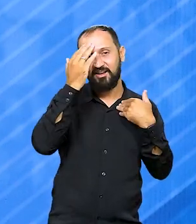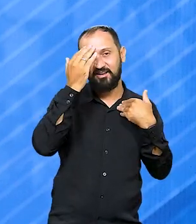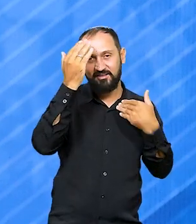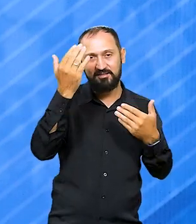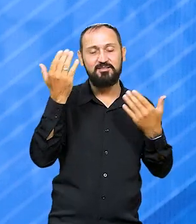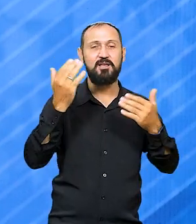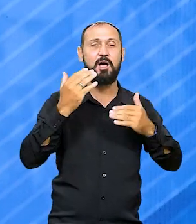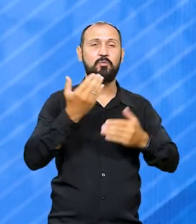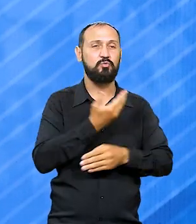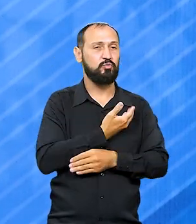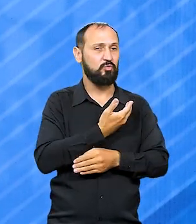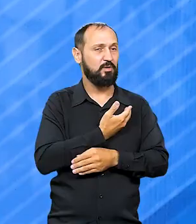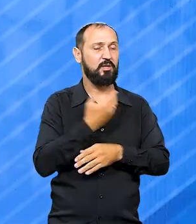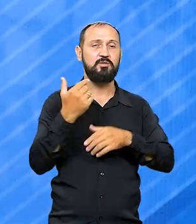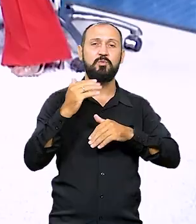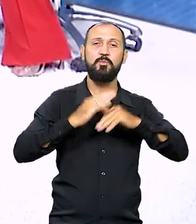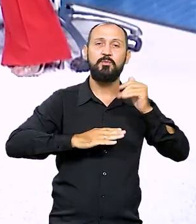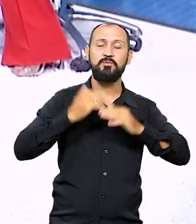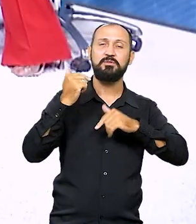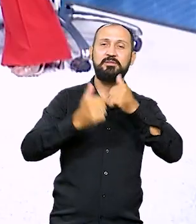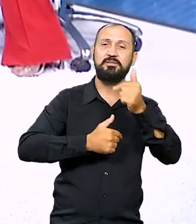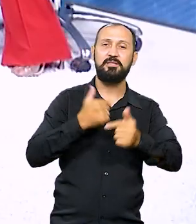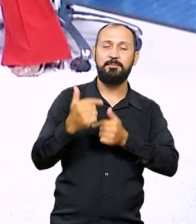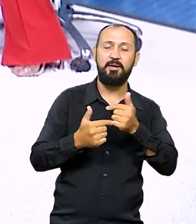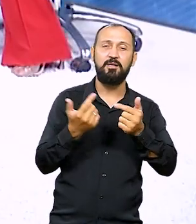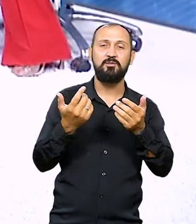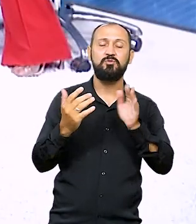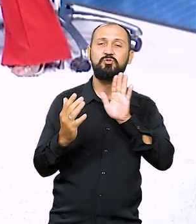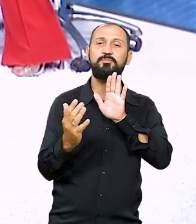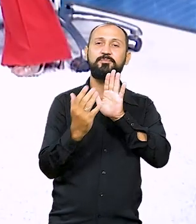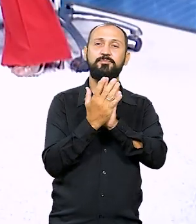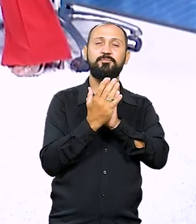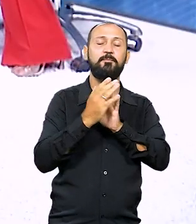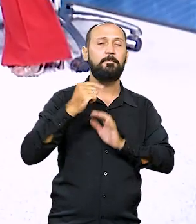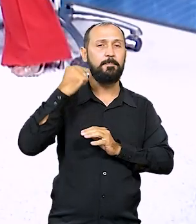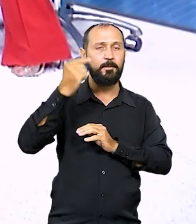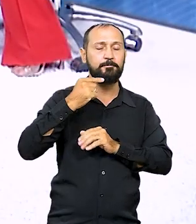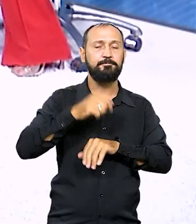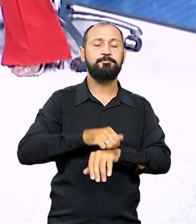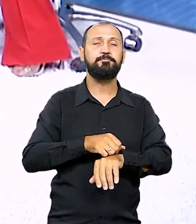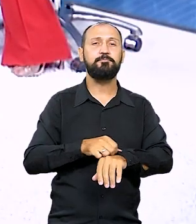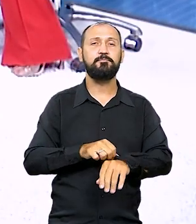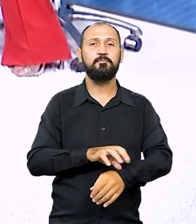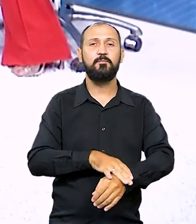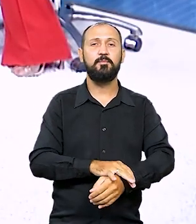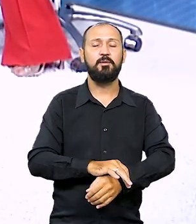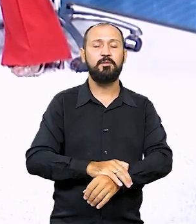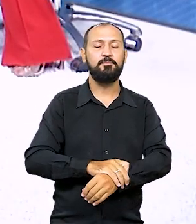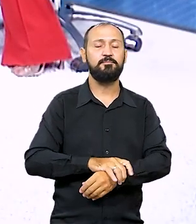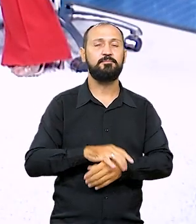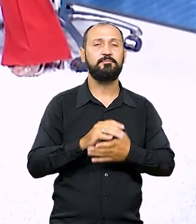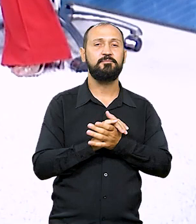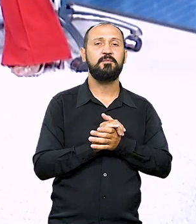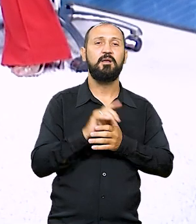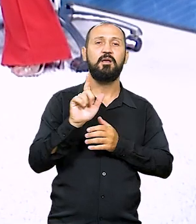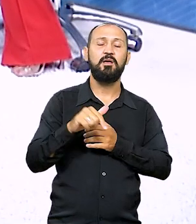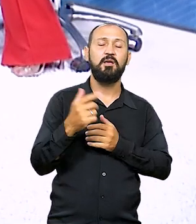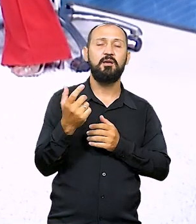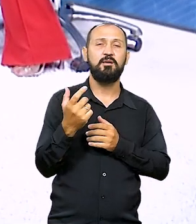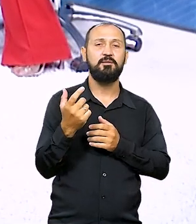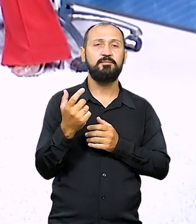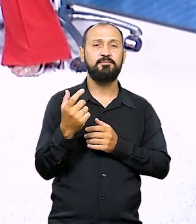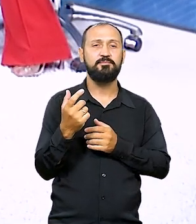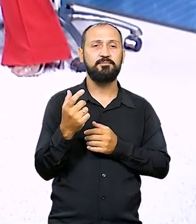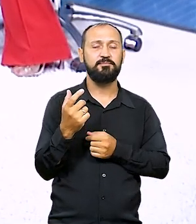Em agradecimento também aos colegas que atuam, né, de frente na advocacia criminal. É uma advocacia